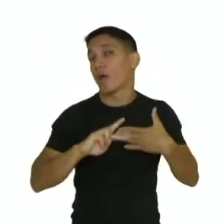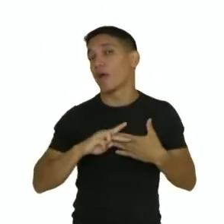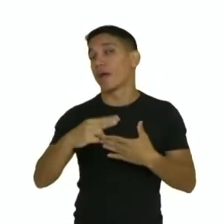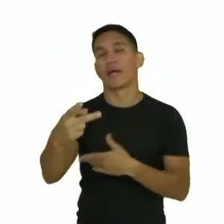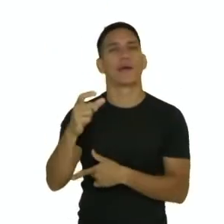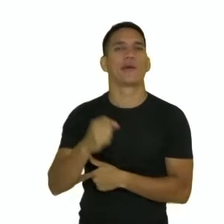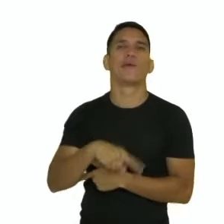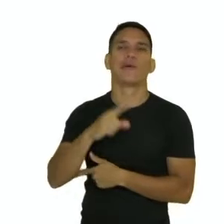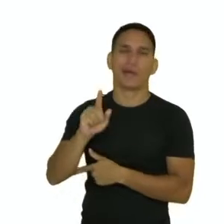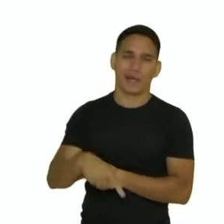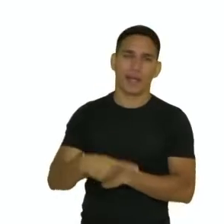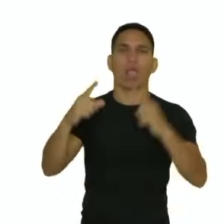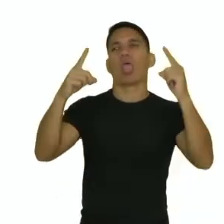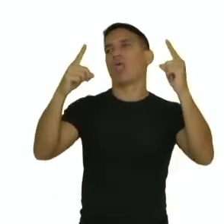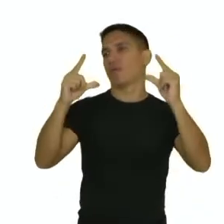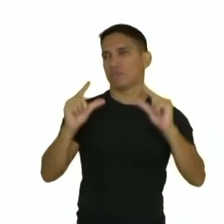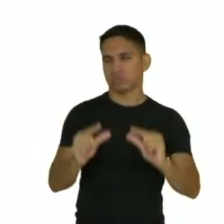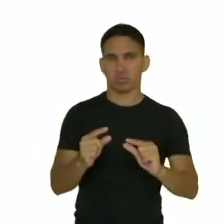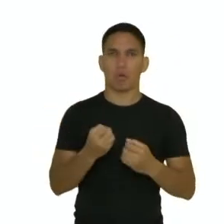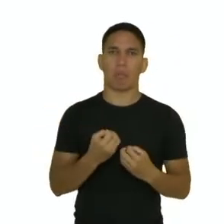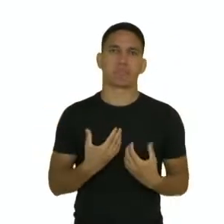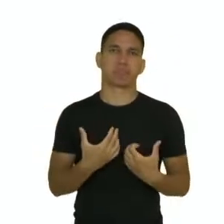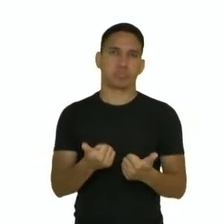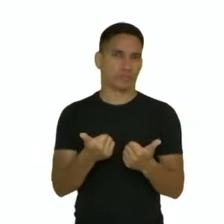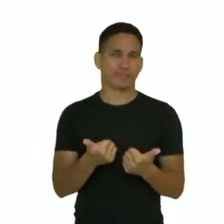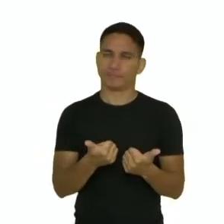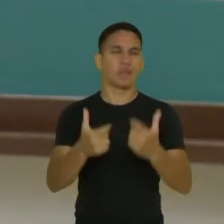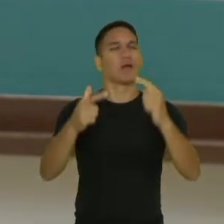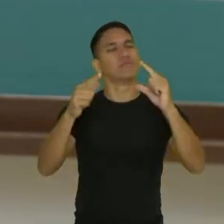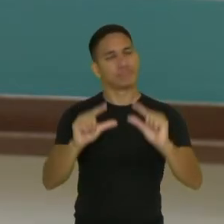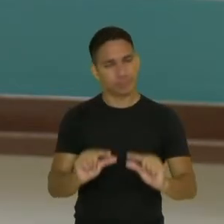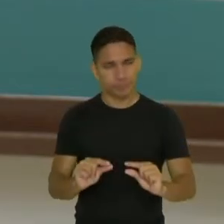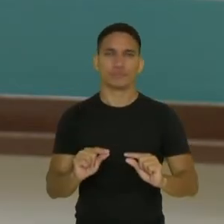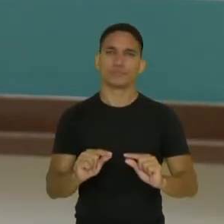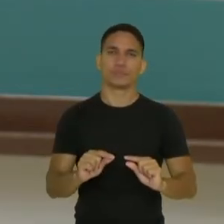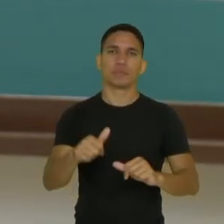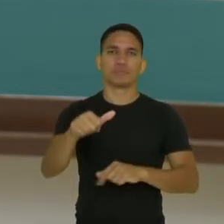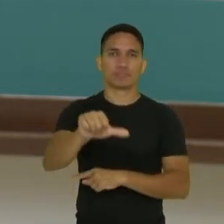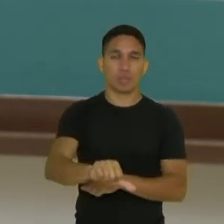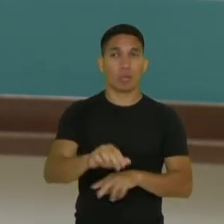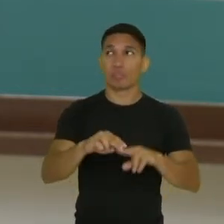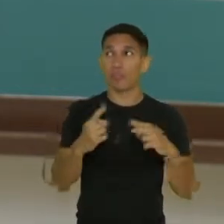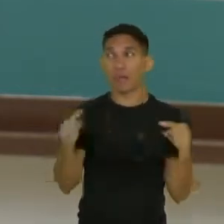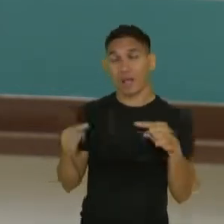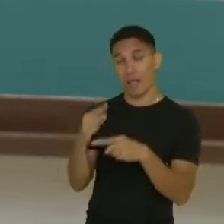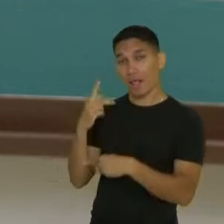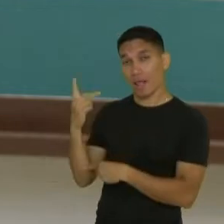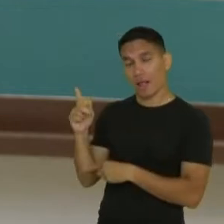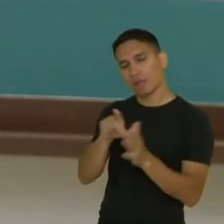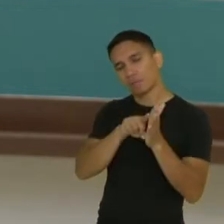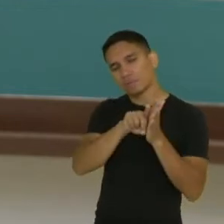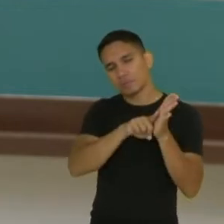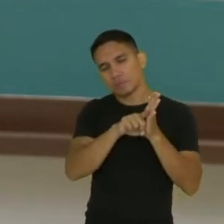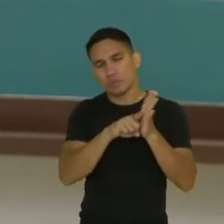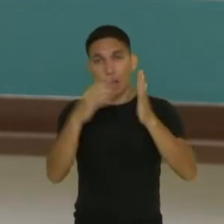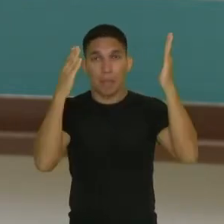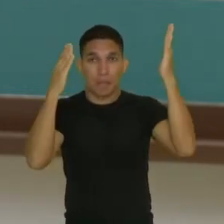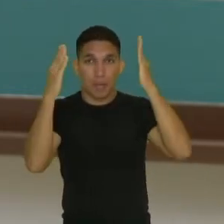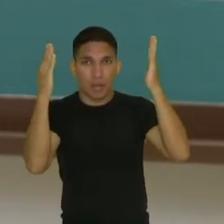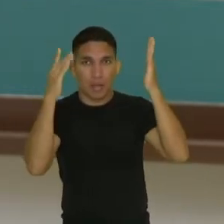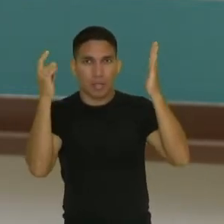que o rendimento cai. Né? Então, de acordo com essa especialista em psicologia da educação, né,